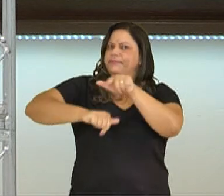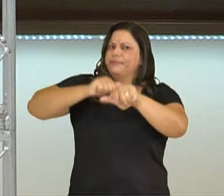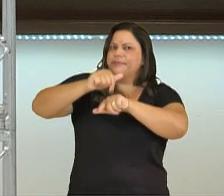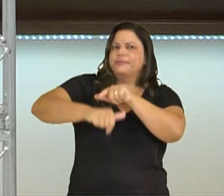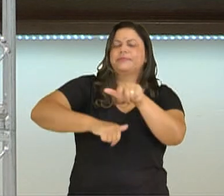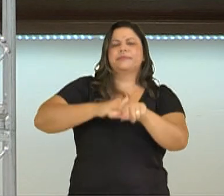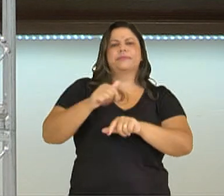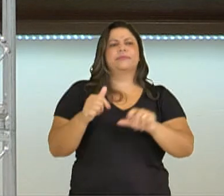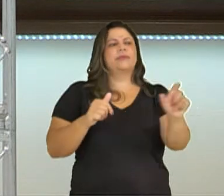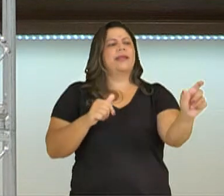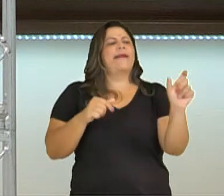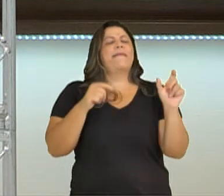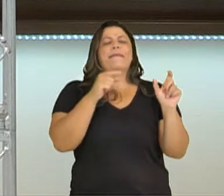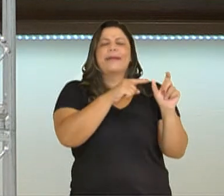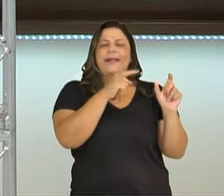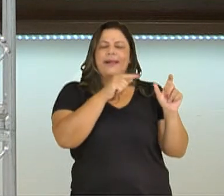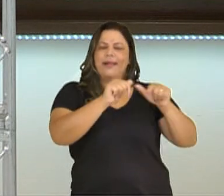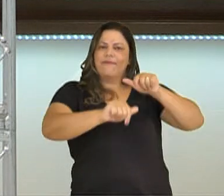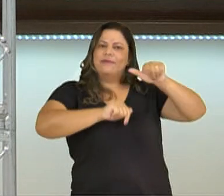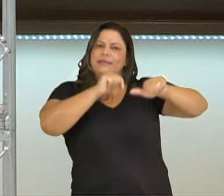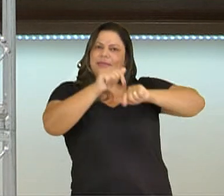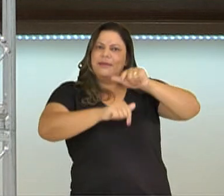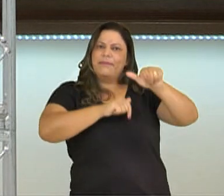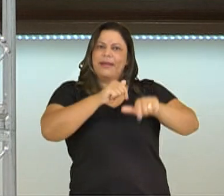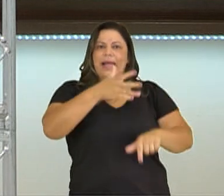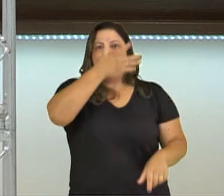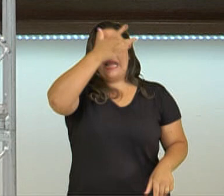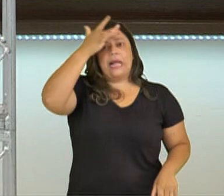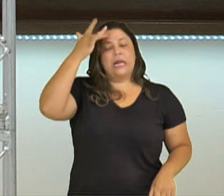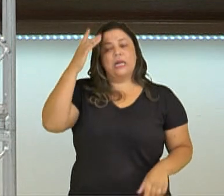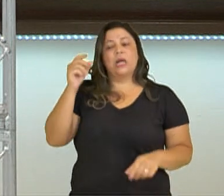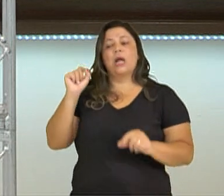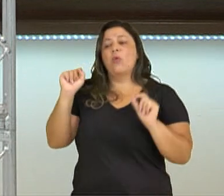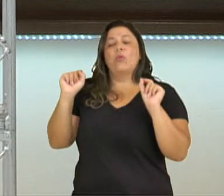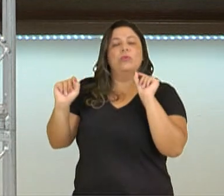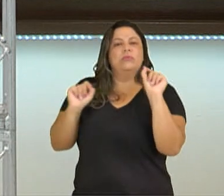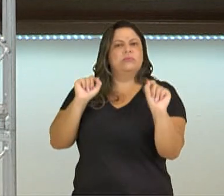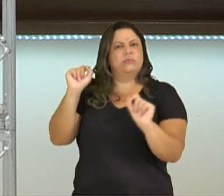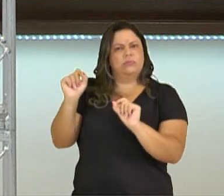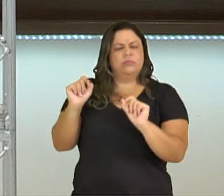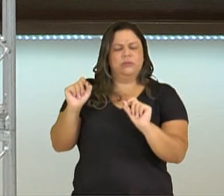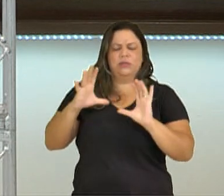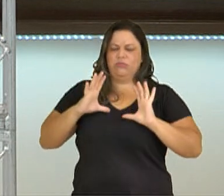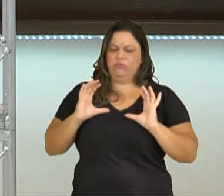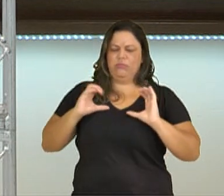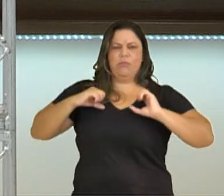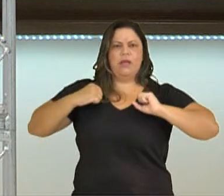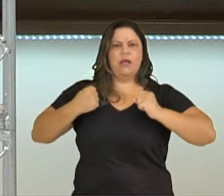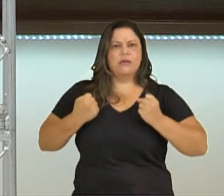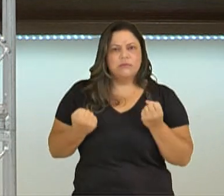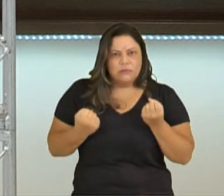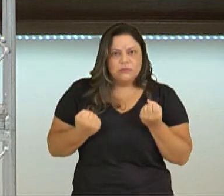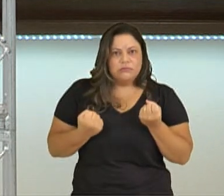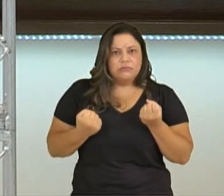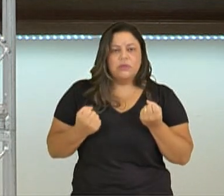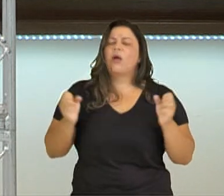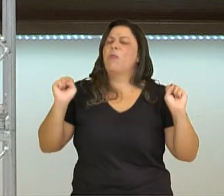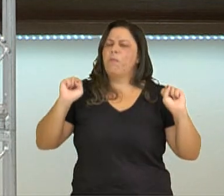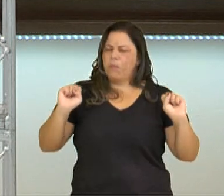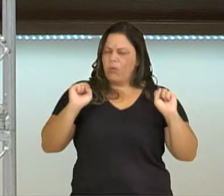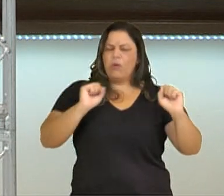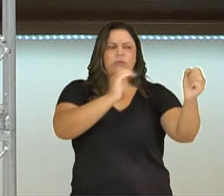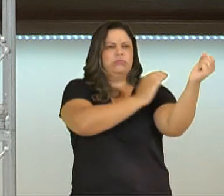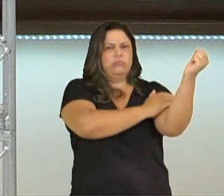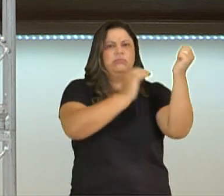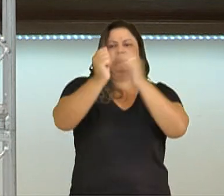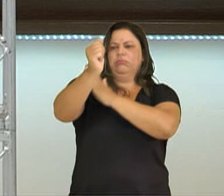uso a palavrinha trabalho, eu estou querendo dizer que alguém empregou ali uma energia, uma força, que pode ser física,